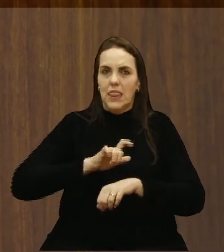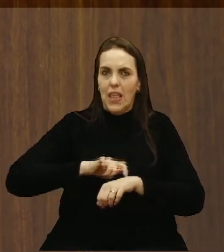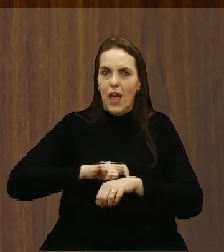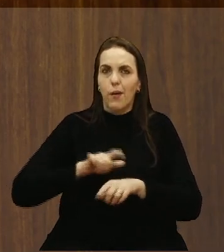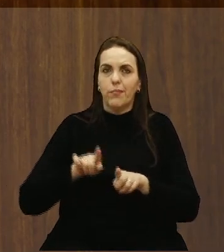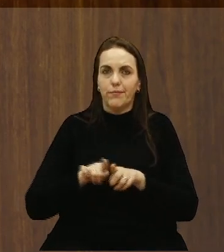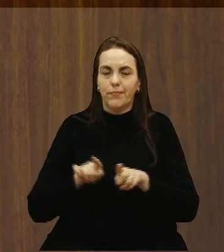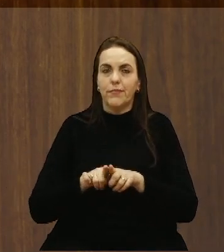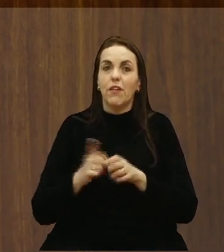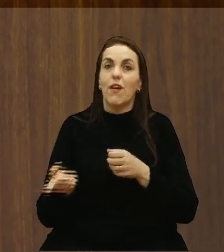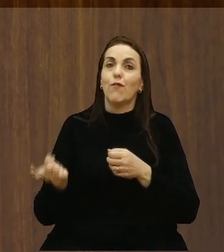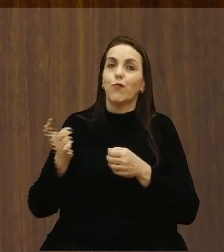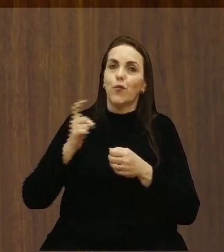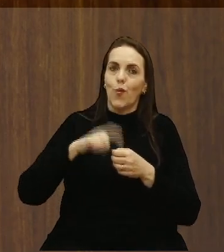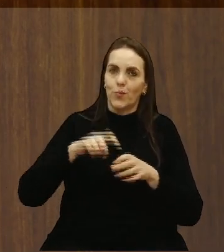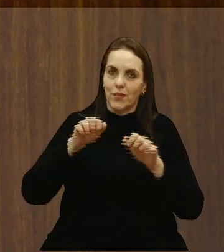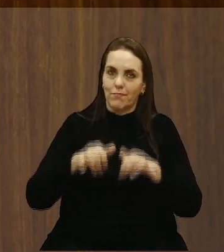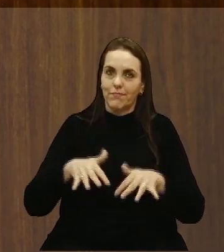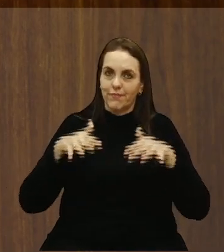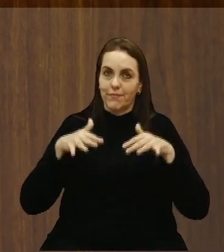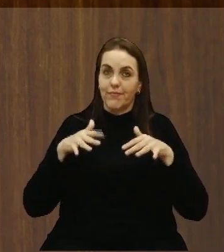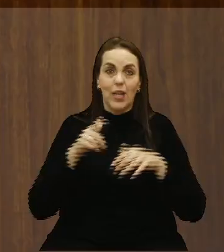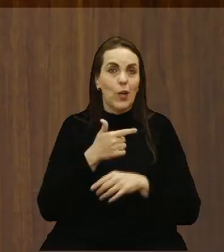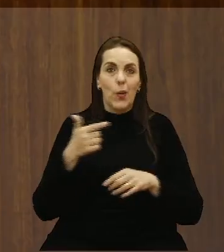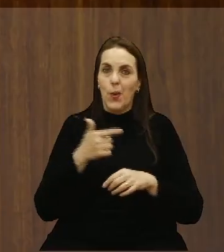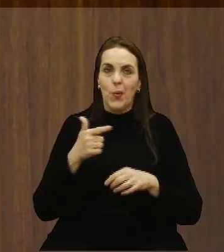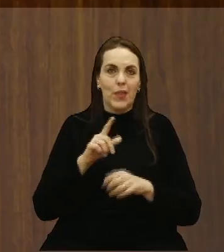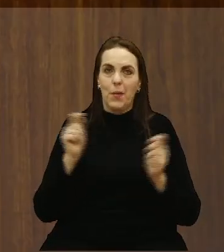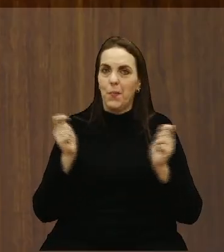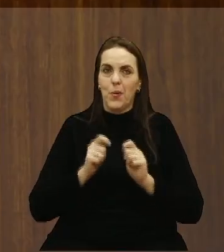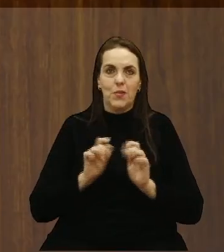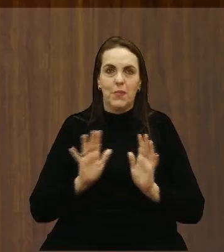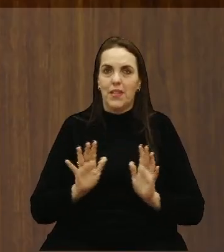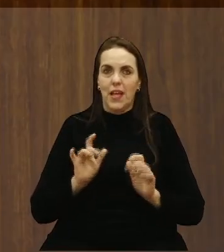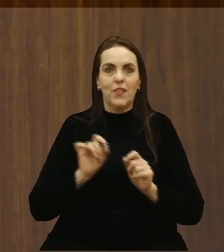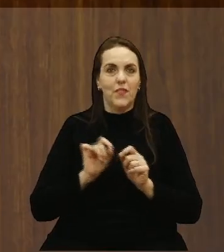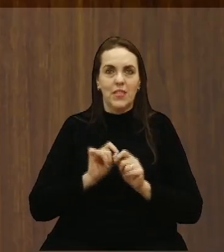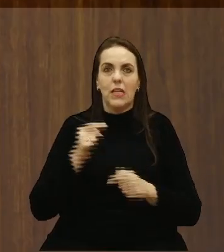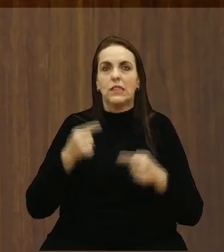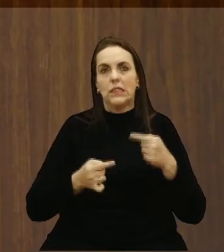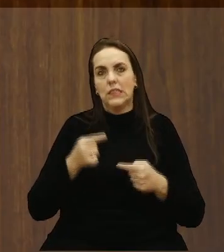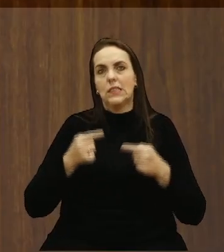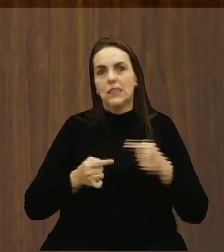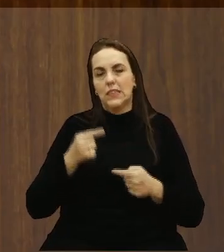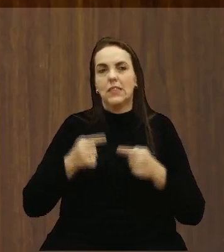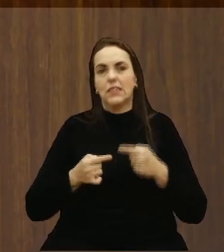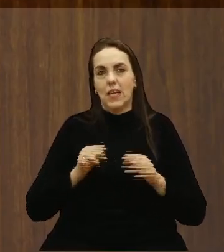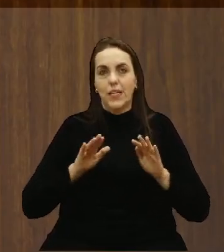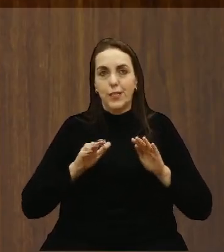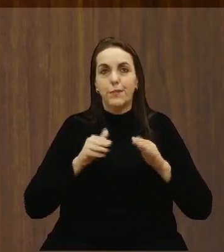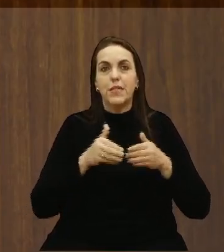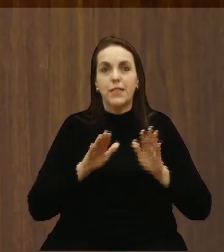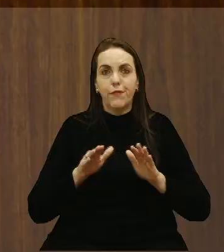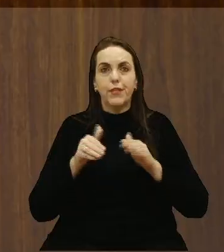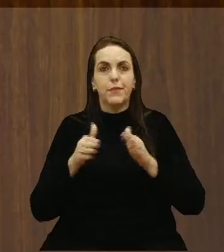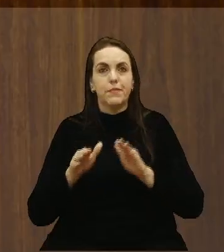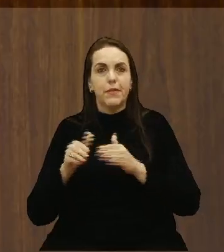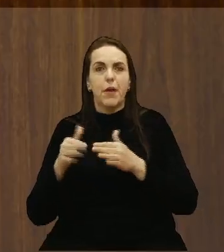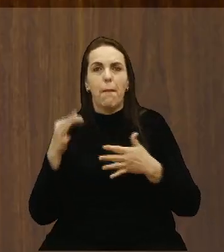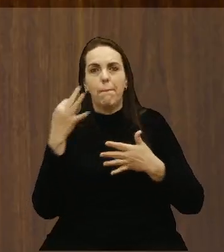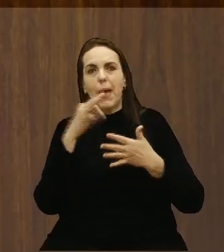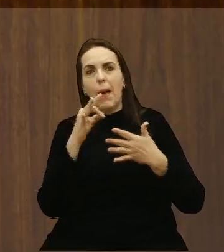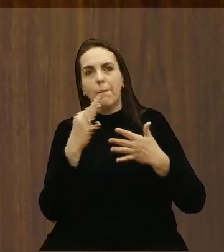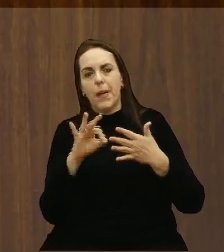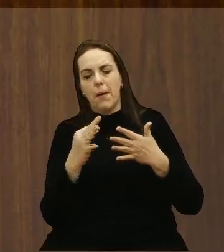vai voltar ao plenário e nós não teremos condições de fazer discussões específicas de itens e itens